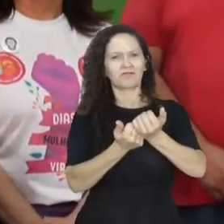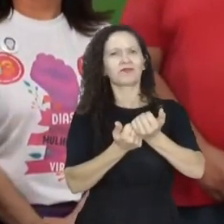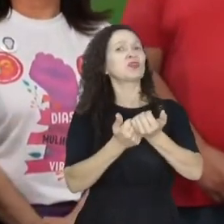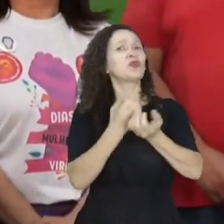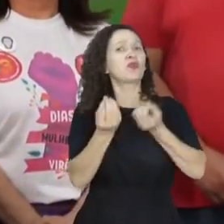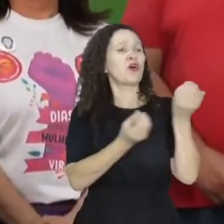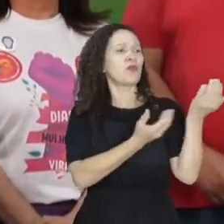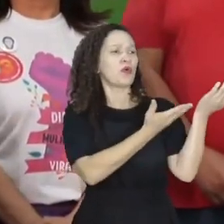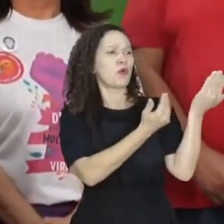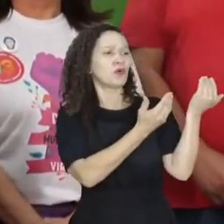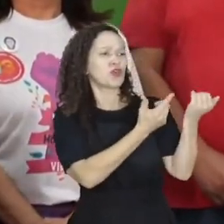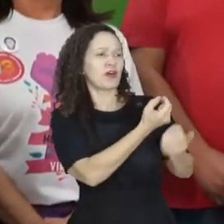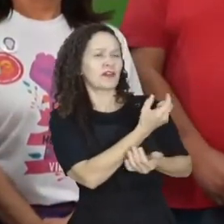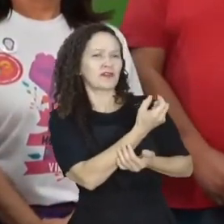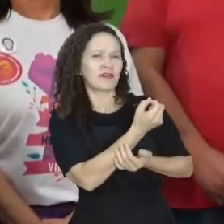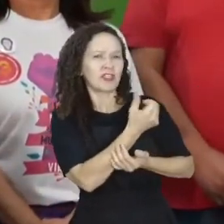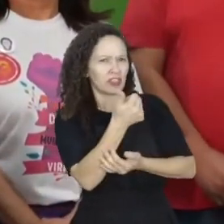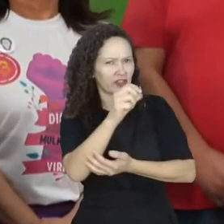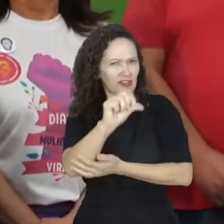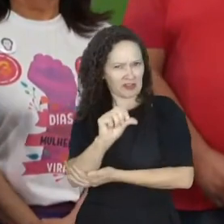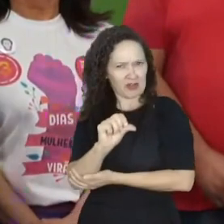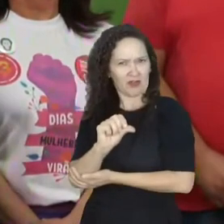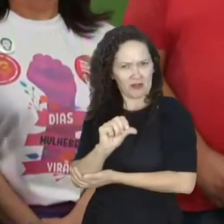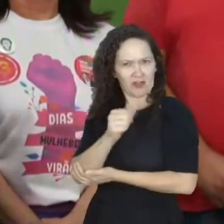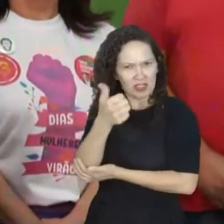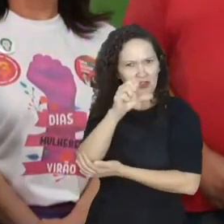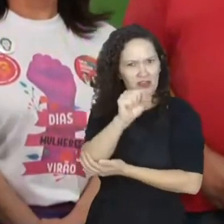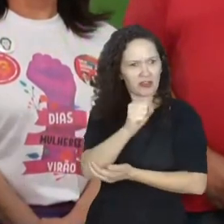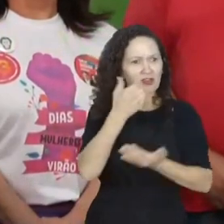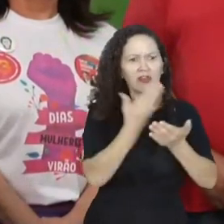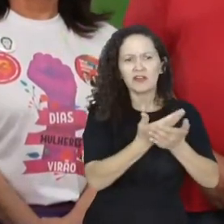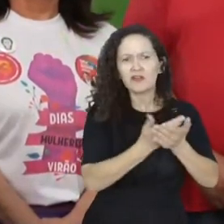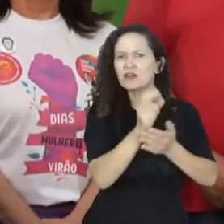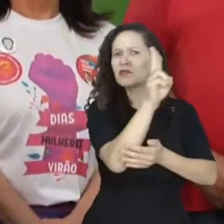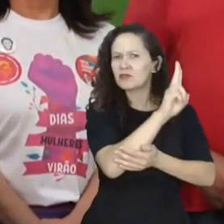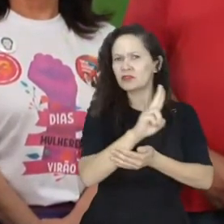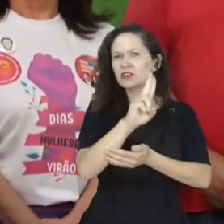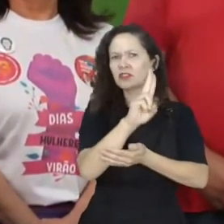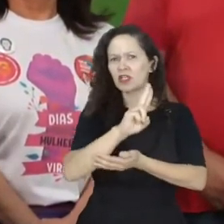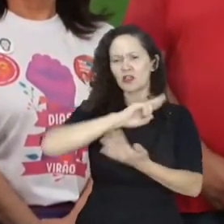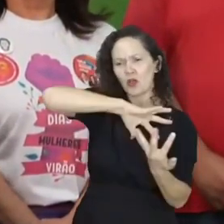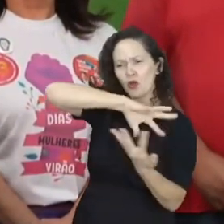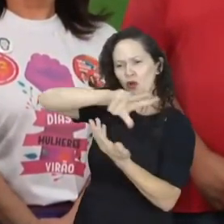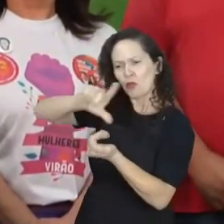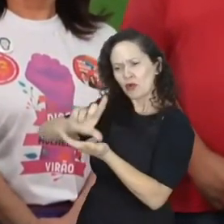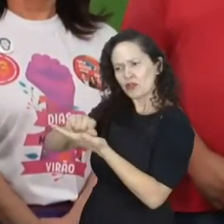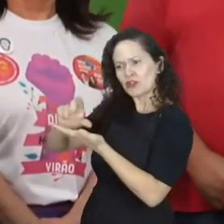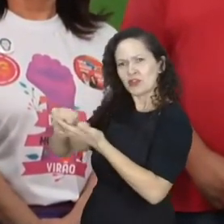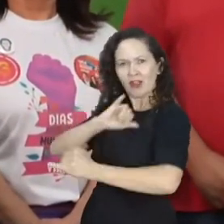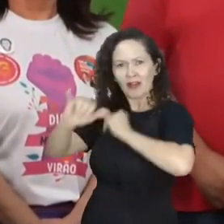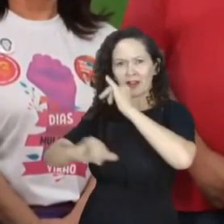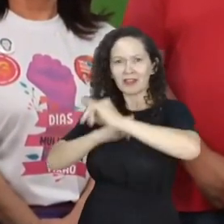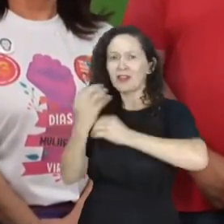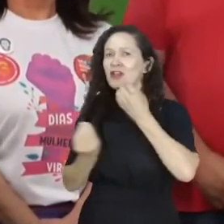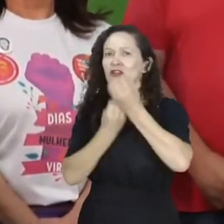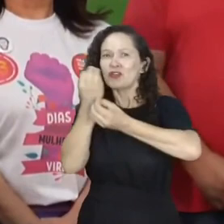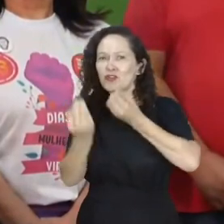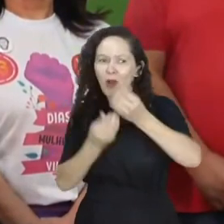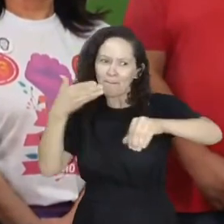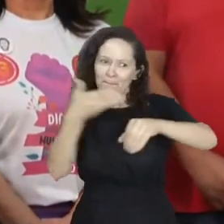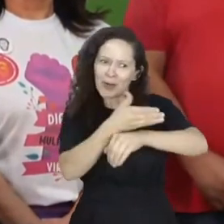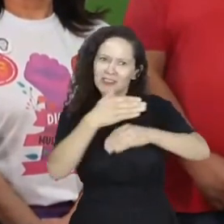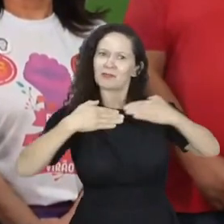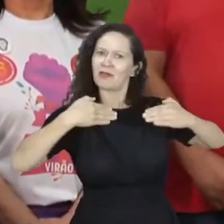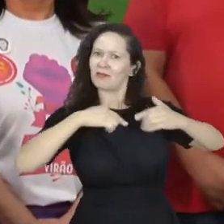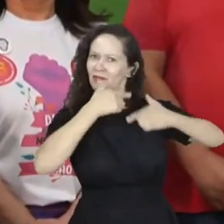20 anos, está estudando na universidade? Essa loucura desse mundo digital, como é que a gente vai colocar esse menino no mercado